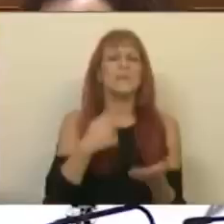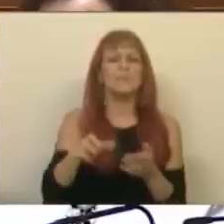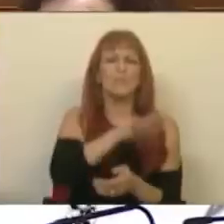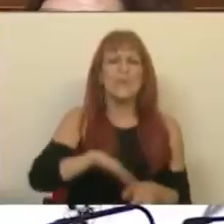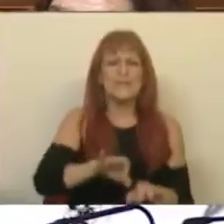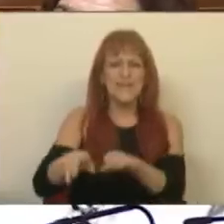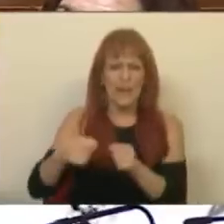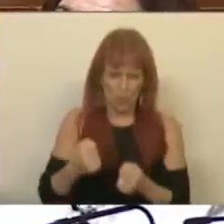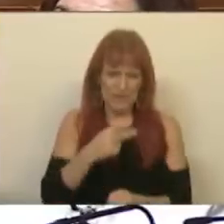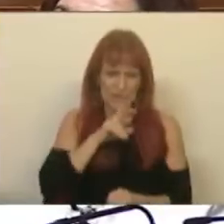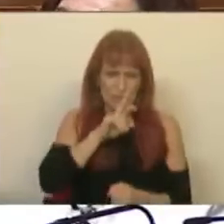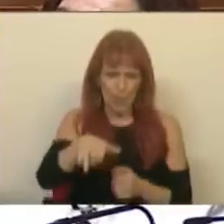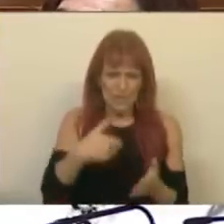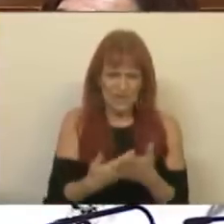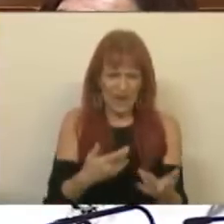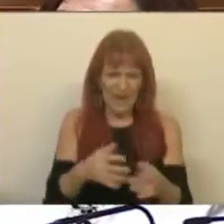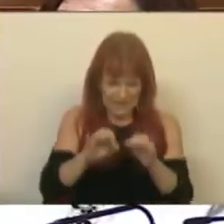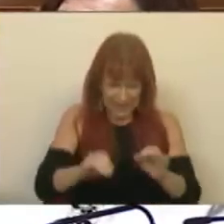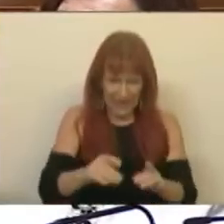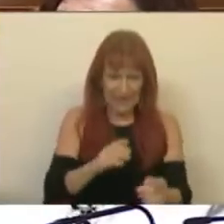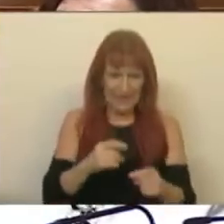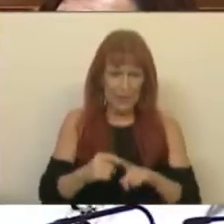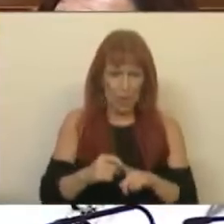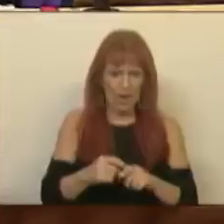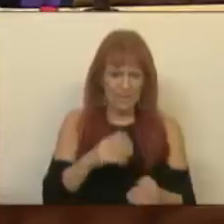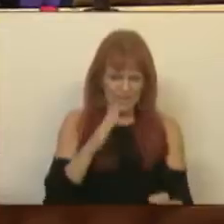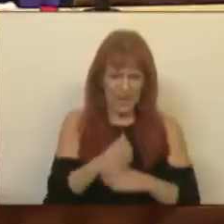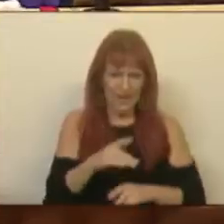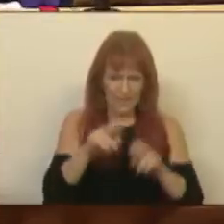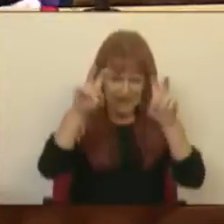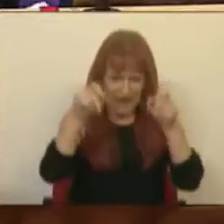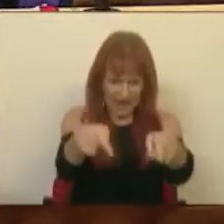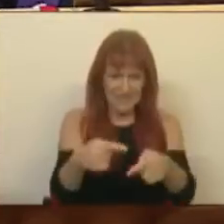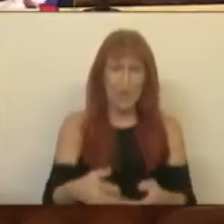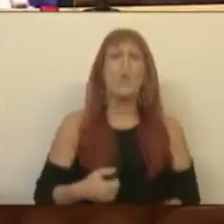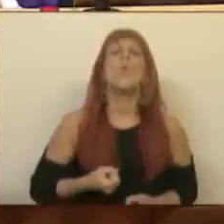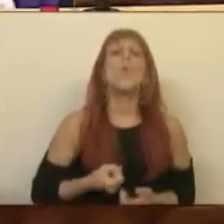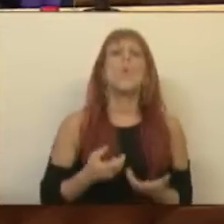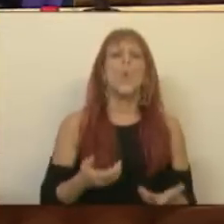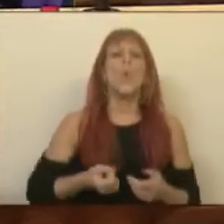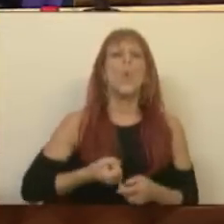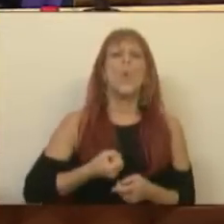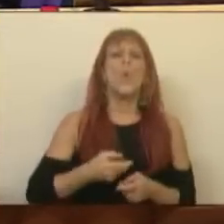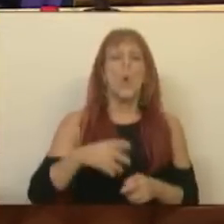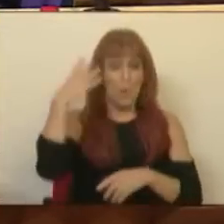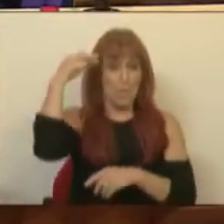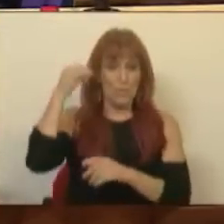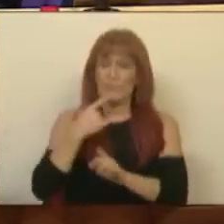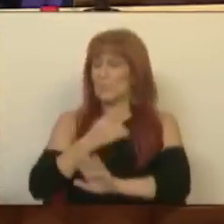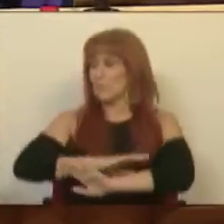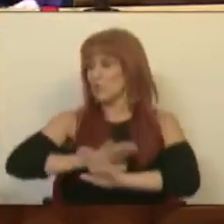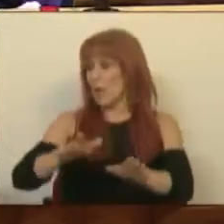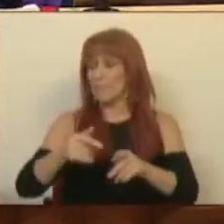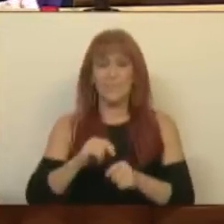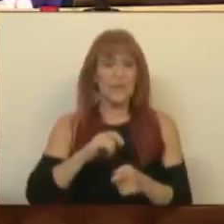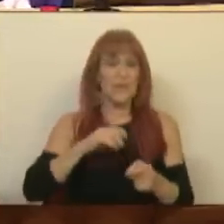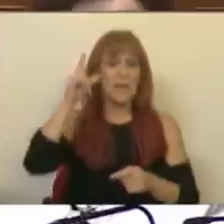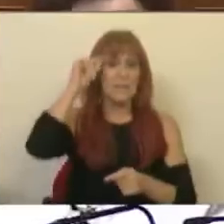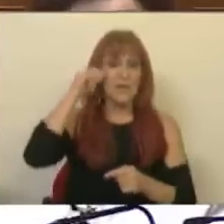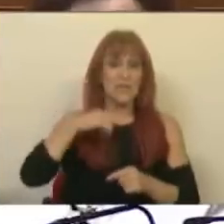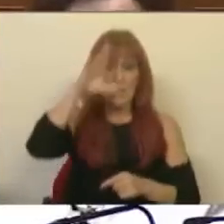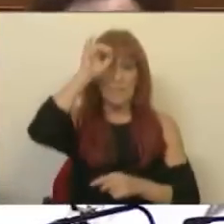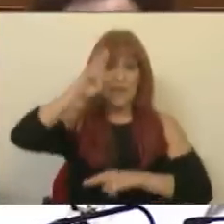Universal é capaz de dar uma resposta honesta e direta sobre esta matéria Quanto quanto aos professores Já percebemos Fernandinho